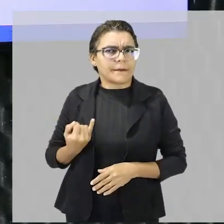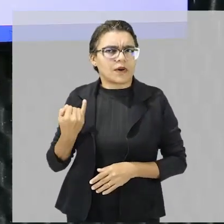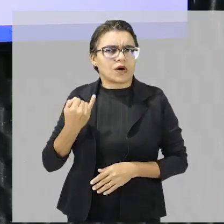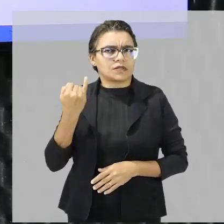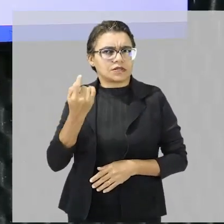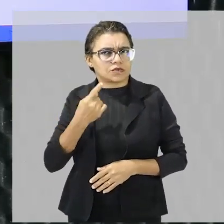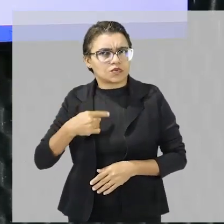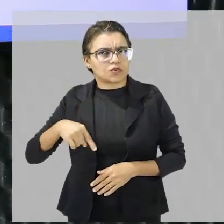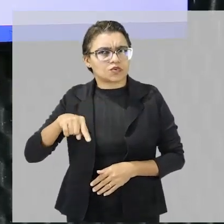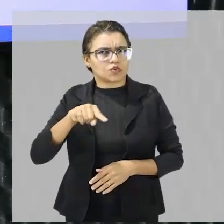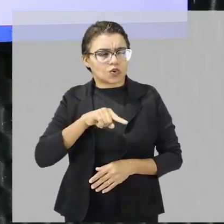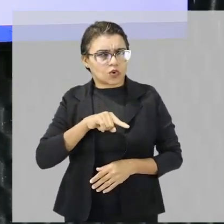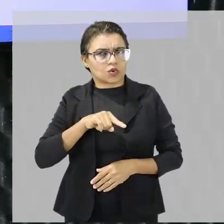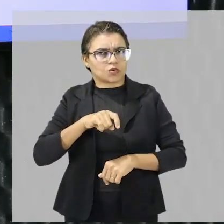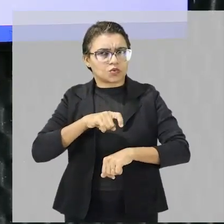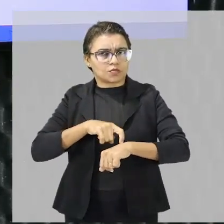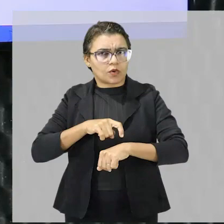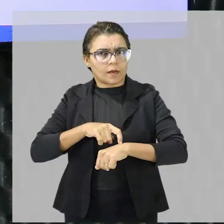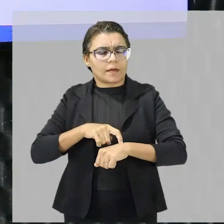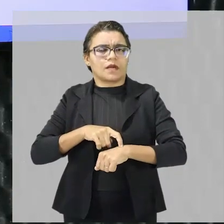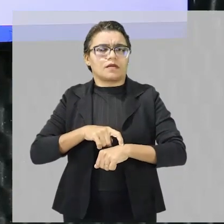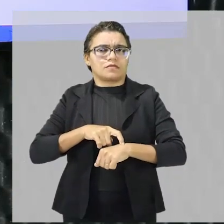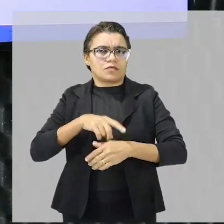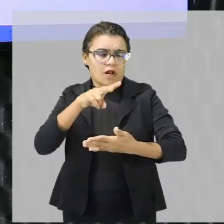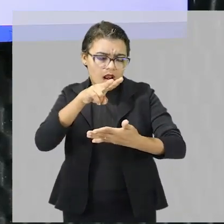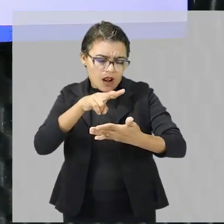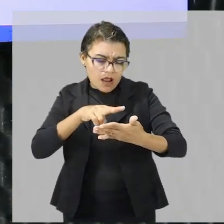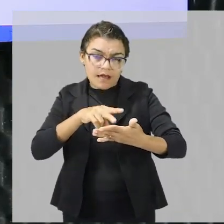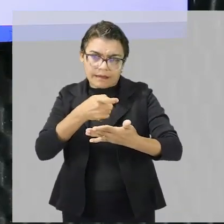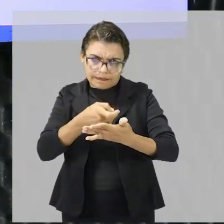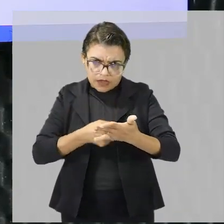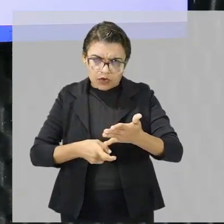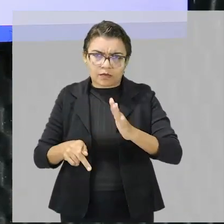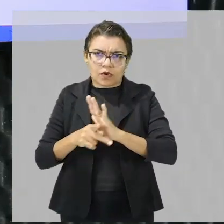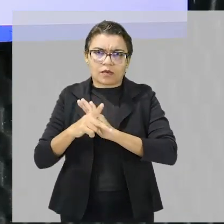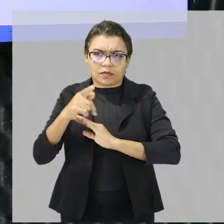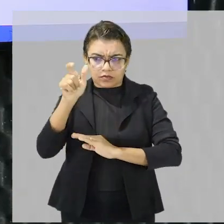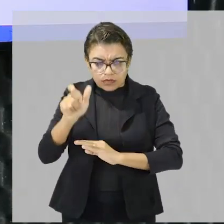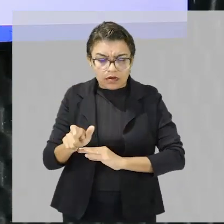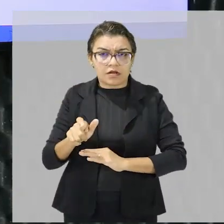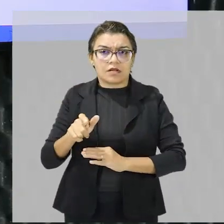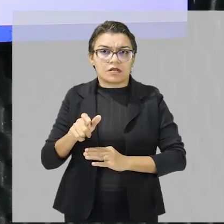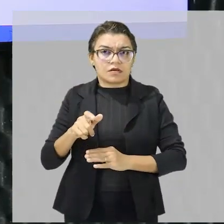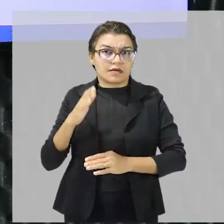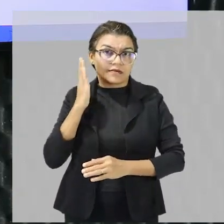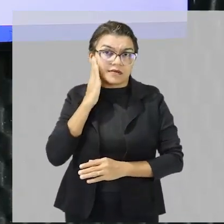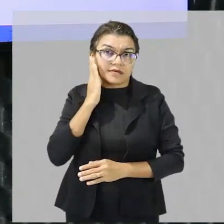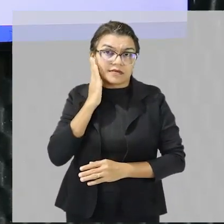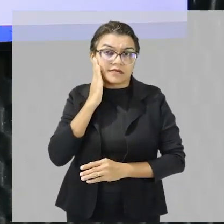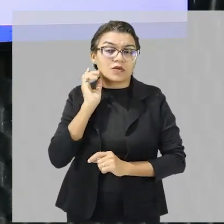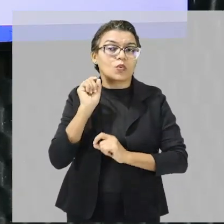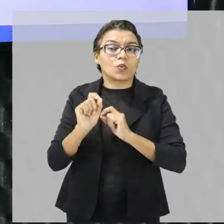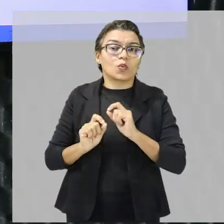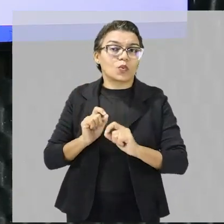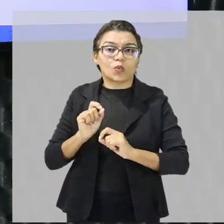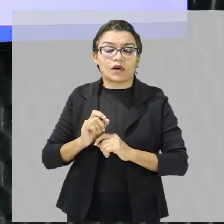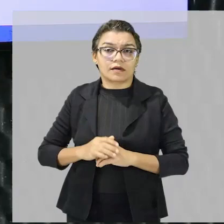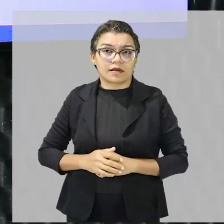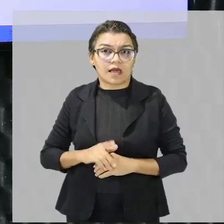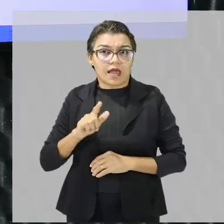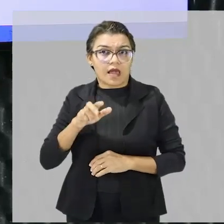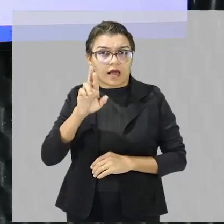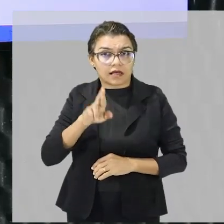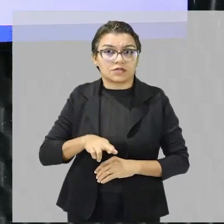que a gente sempre, ao ler o Habermas, tenha na cabeça já funcionando esta dica da